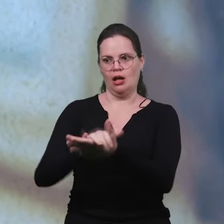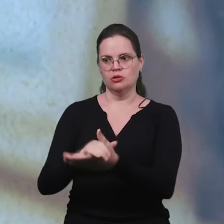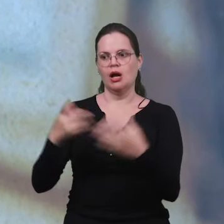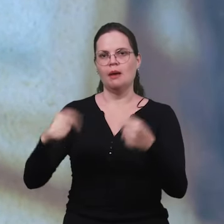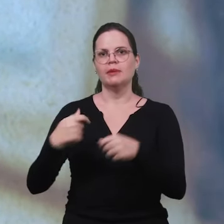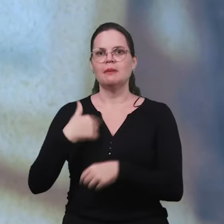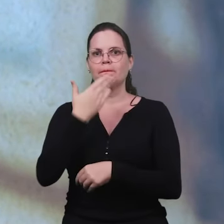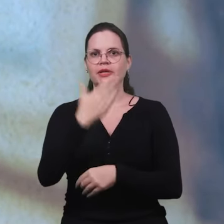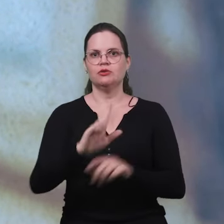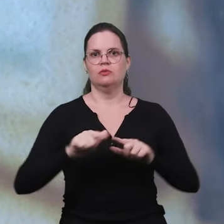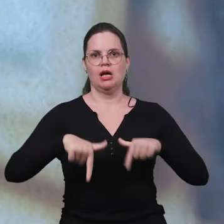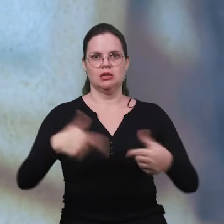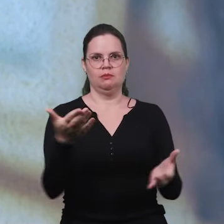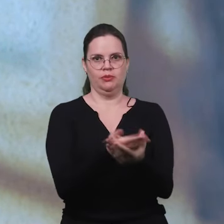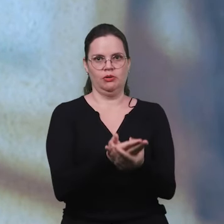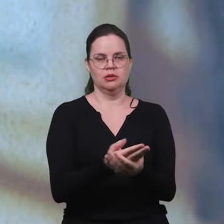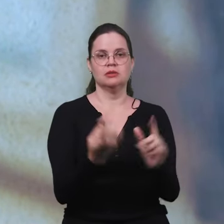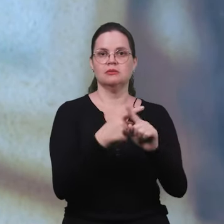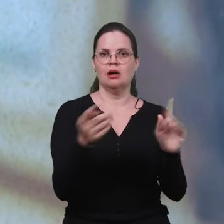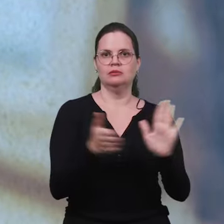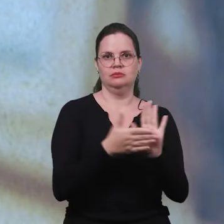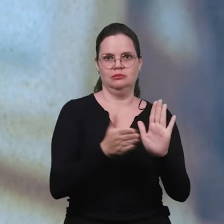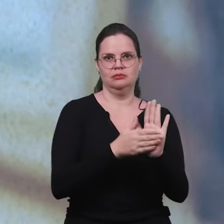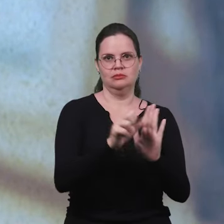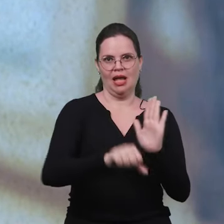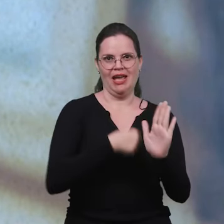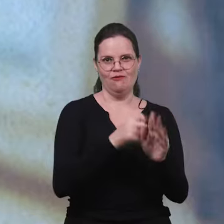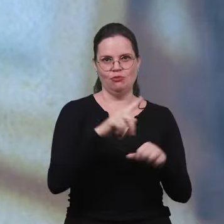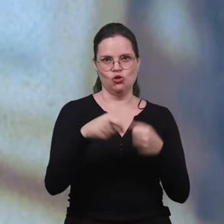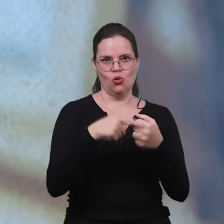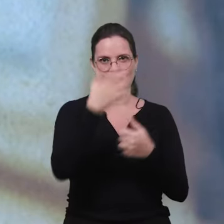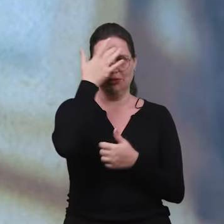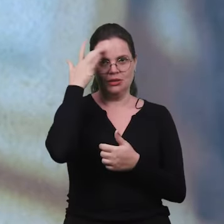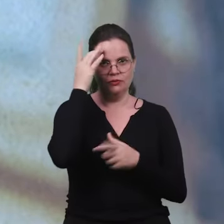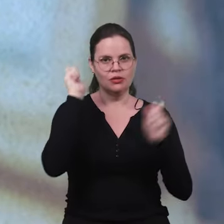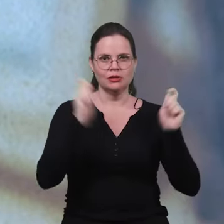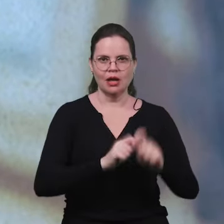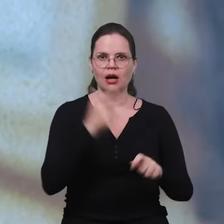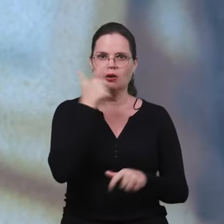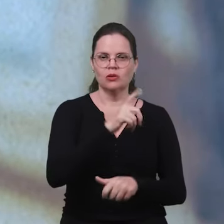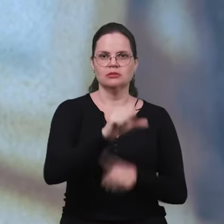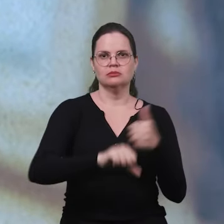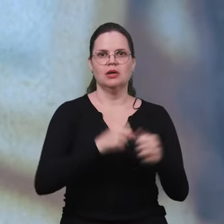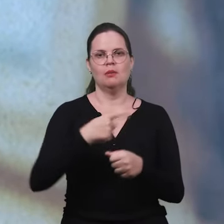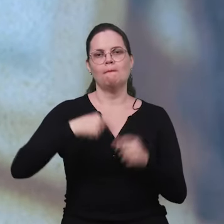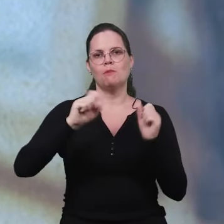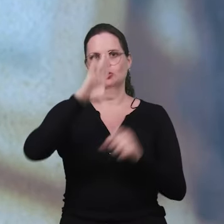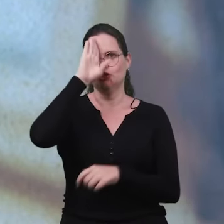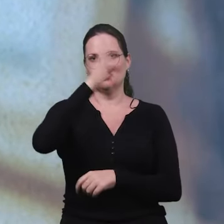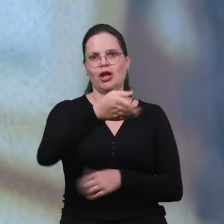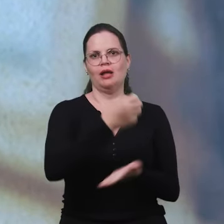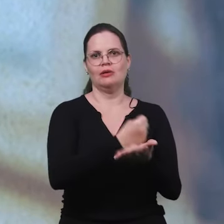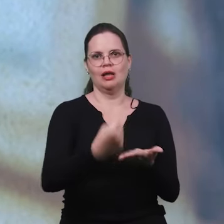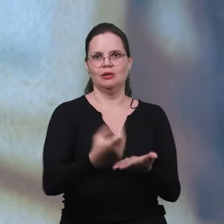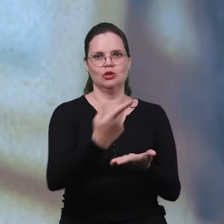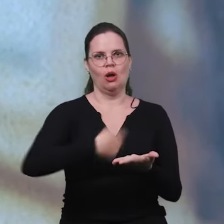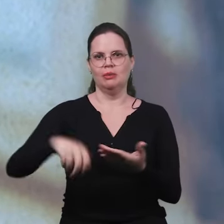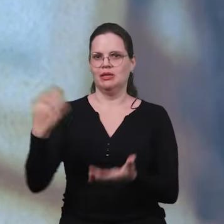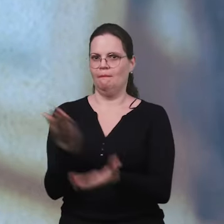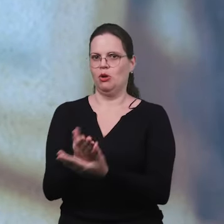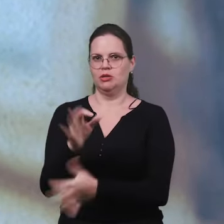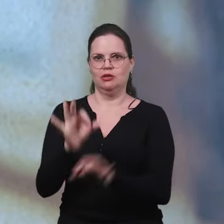através de uma ação judicial. Mas a reforma traz essa facilitação, porque essa alteração vai poder acontecer diretamente no cartório, sem necessidade de